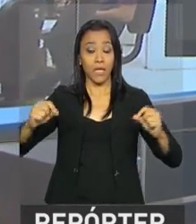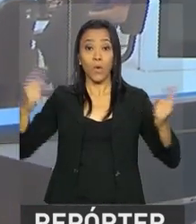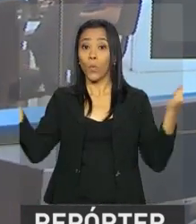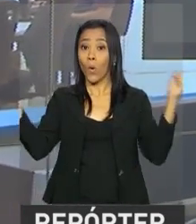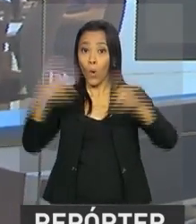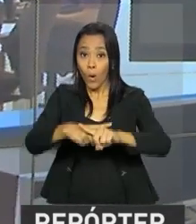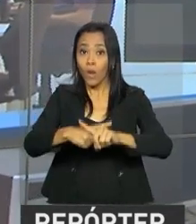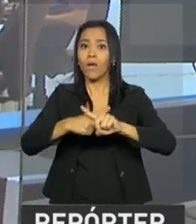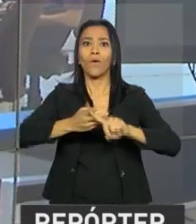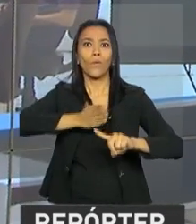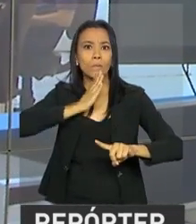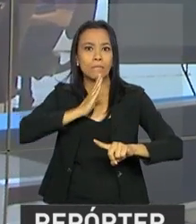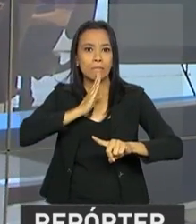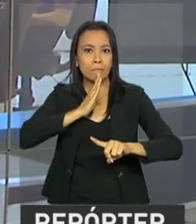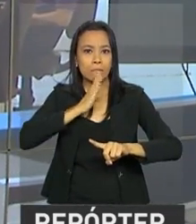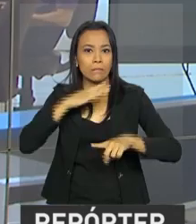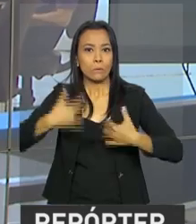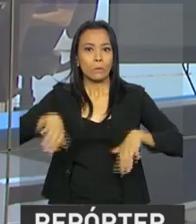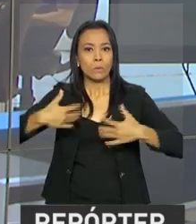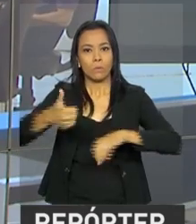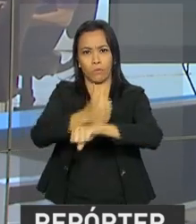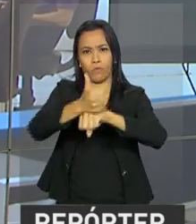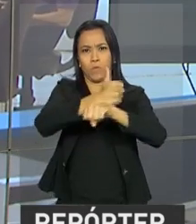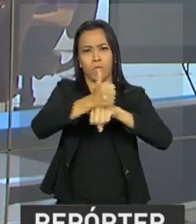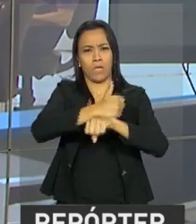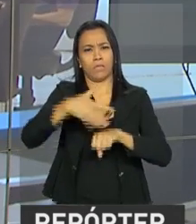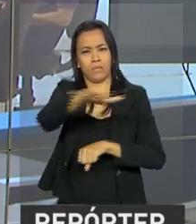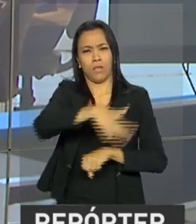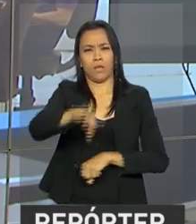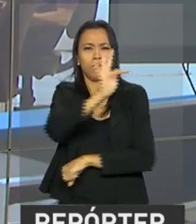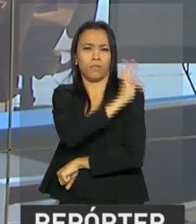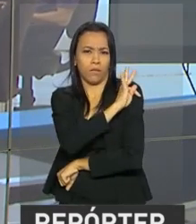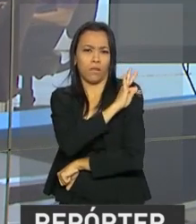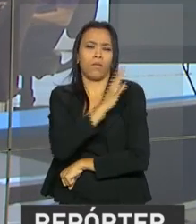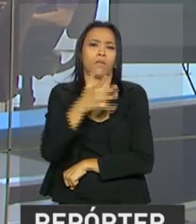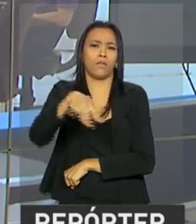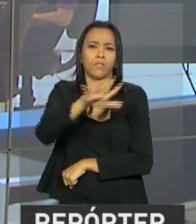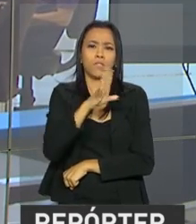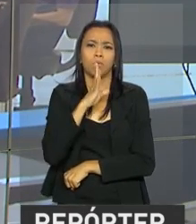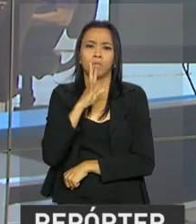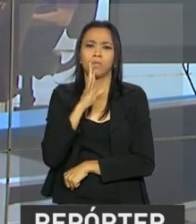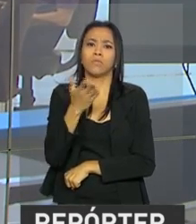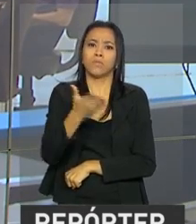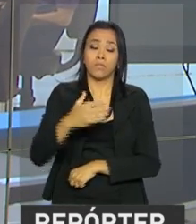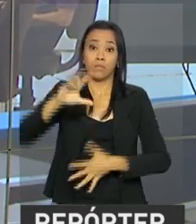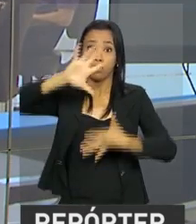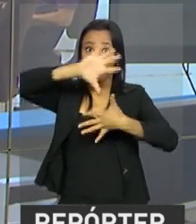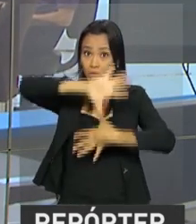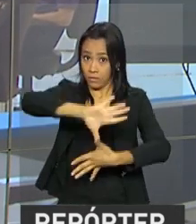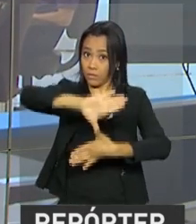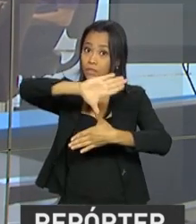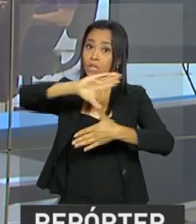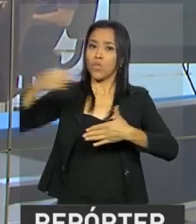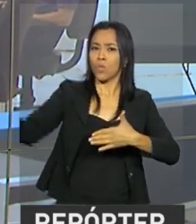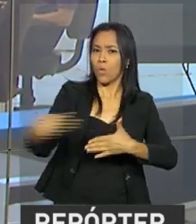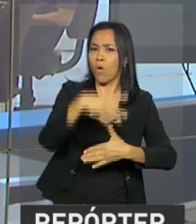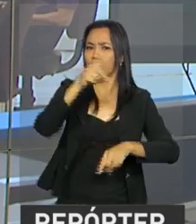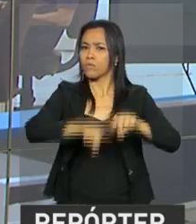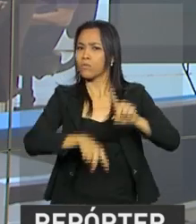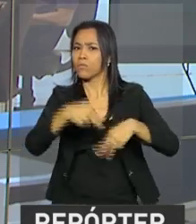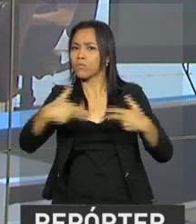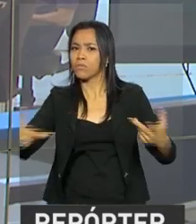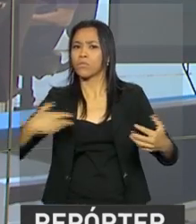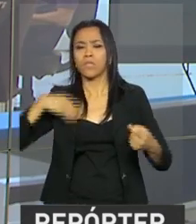a maior competição de profissões técnicas e educação profissional das Américas. São novos produtos e